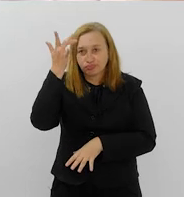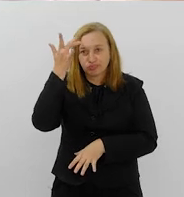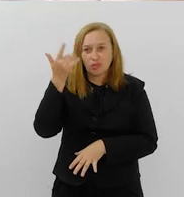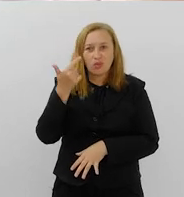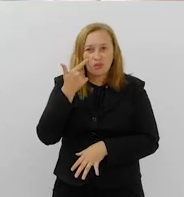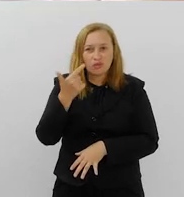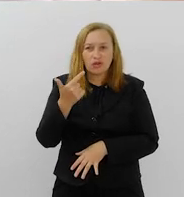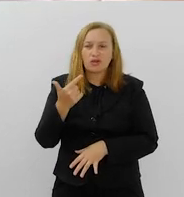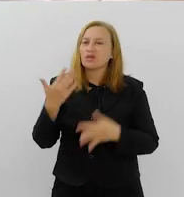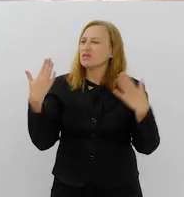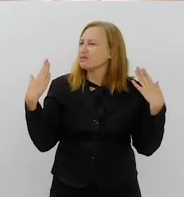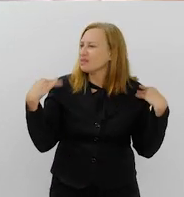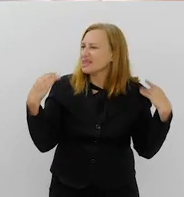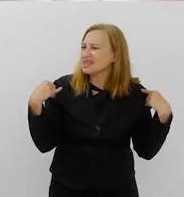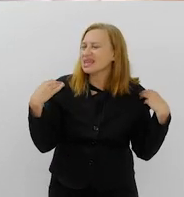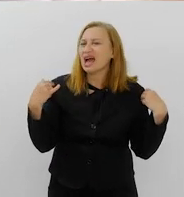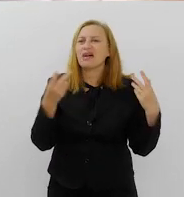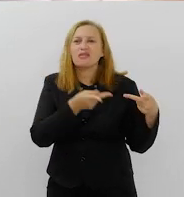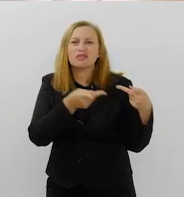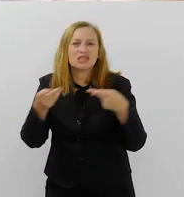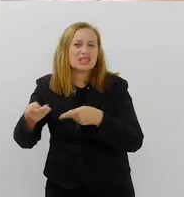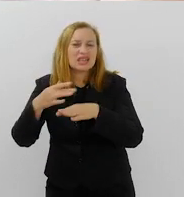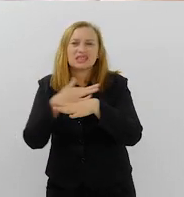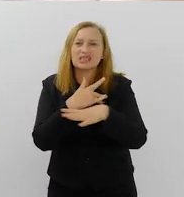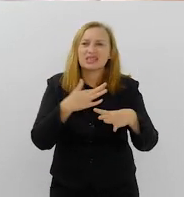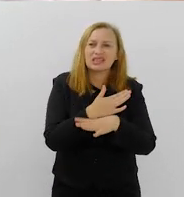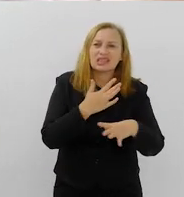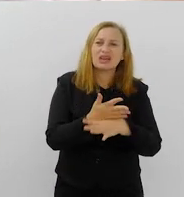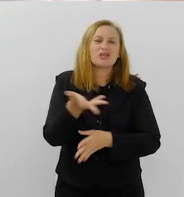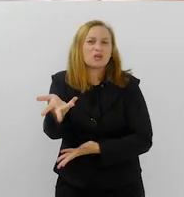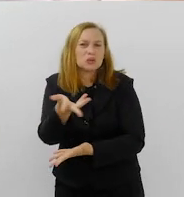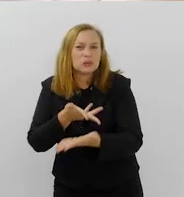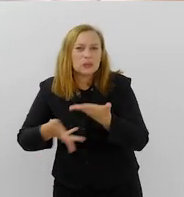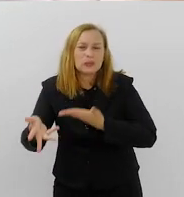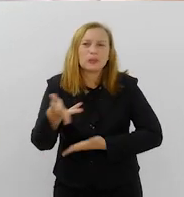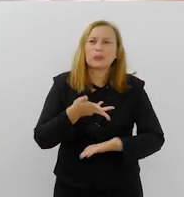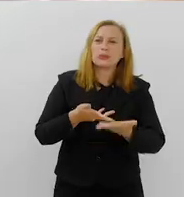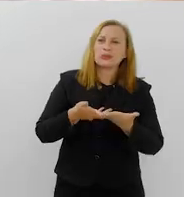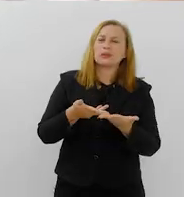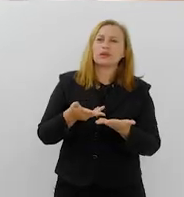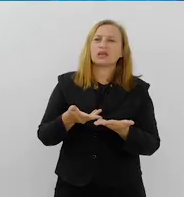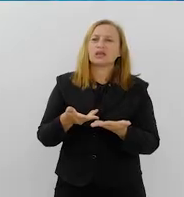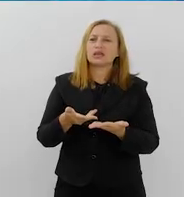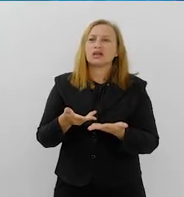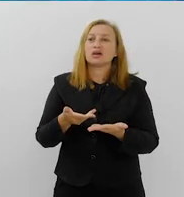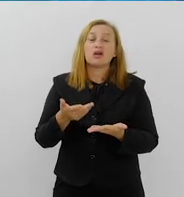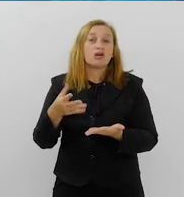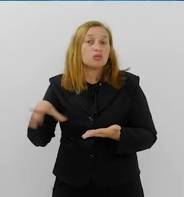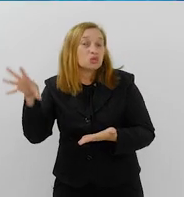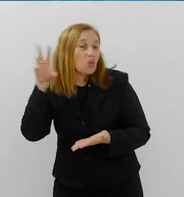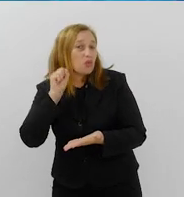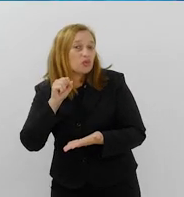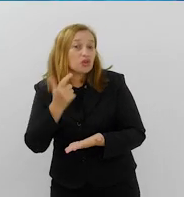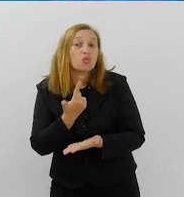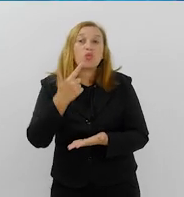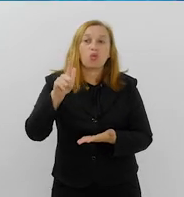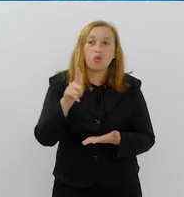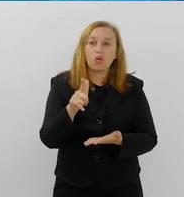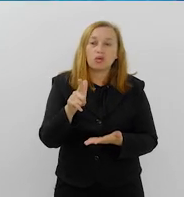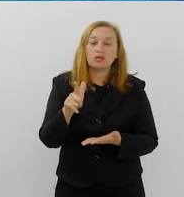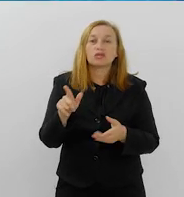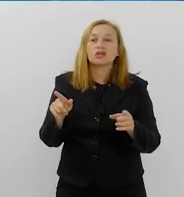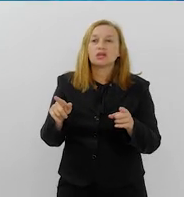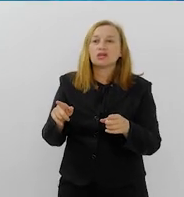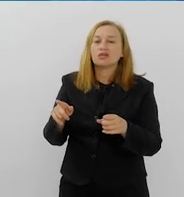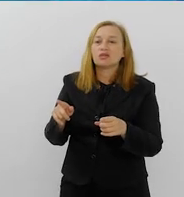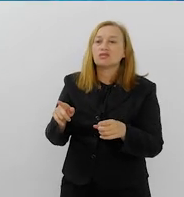mental. Gente, vamos ocupar a cidade, vamos por os espaços públicos, vamos interagir, né? Vamos escutar o outro, vamos